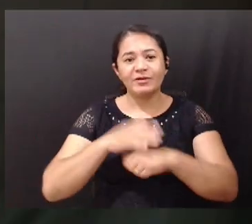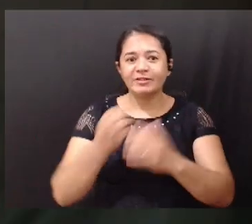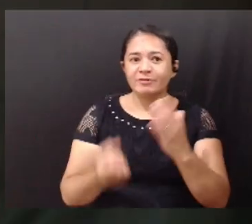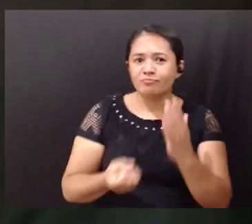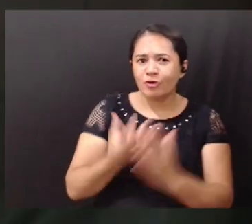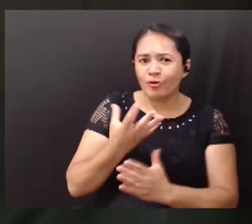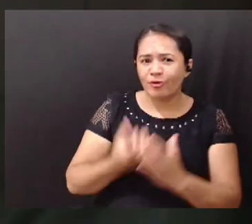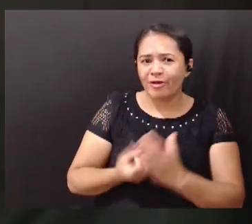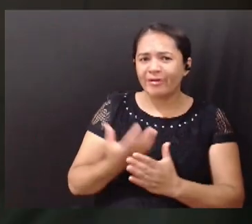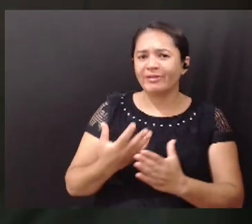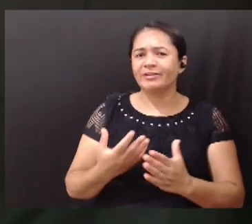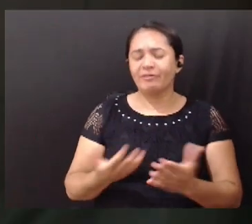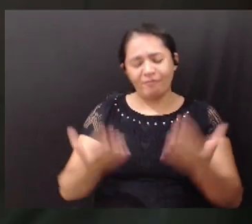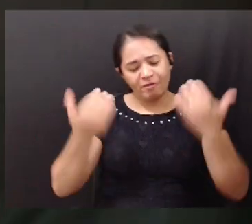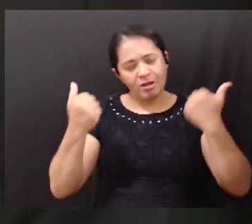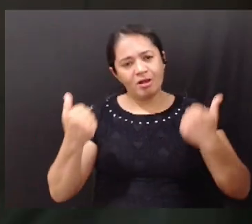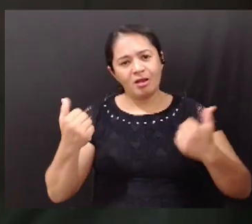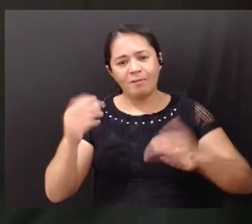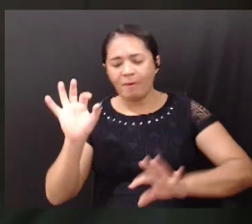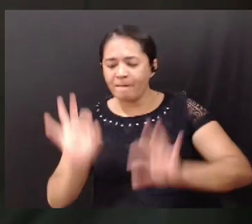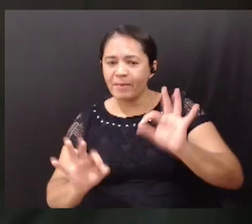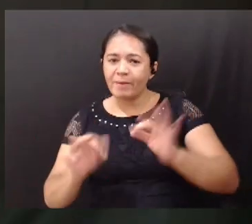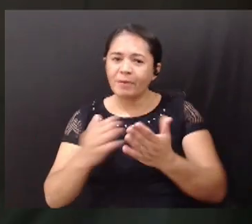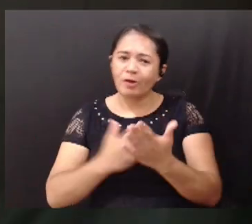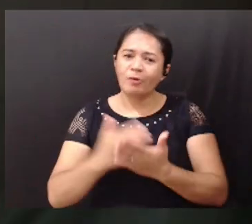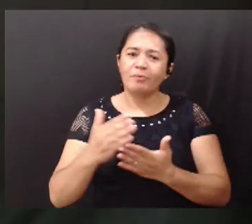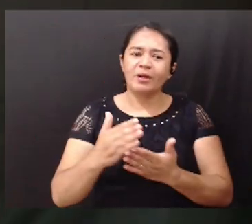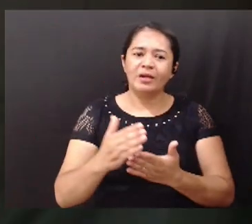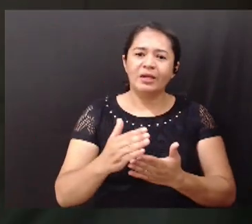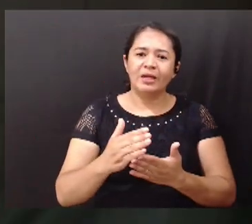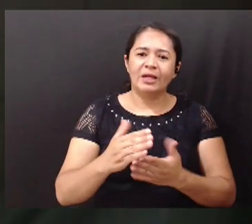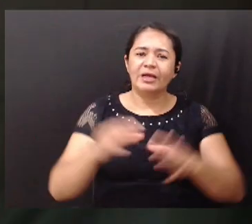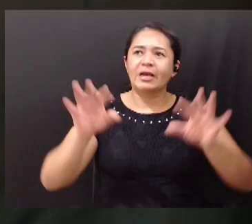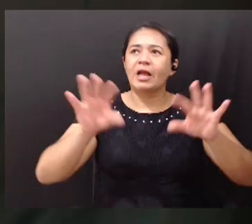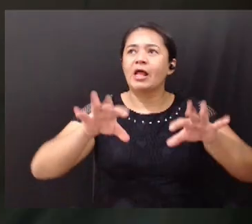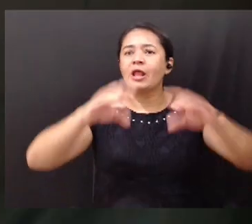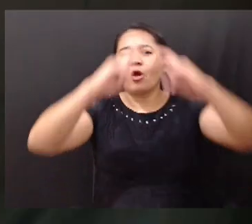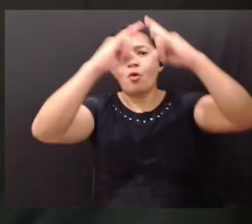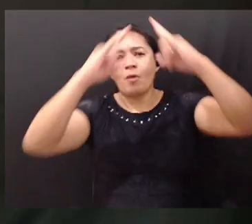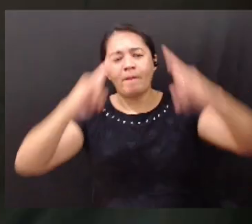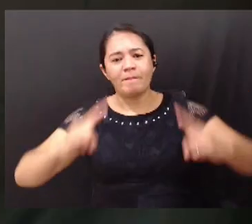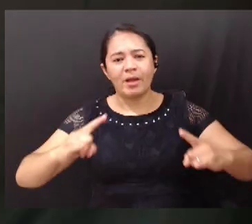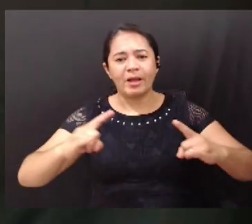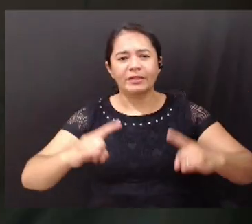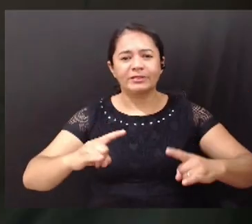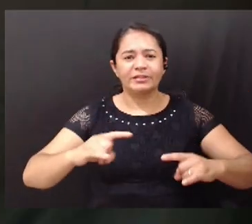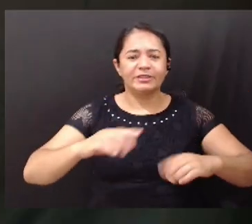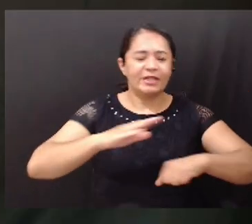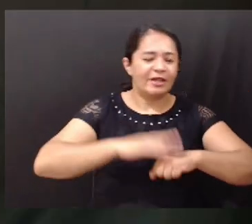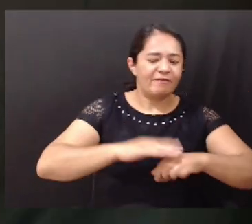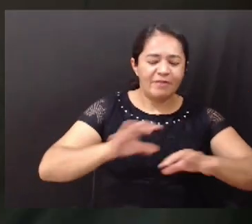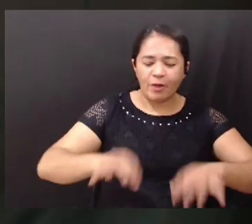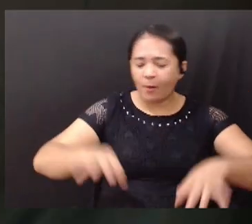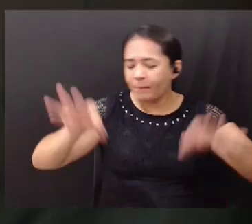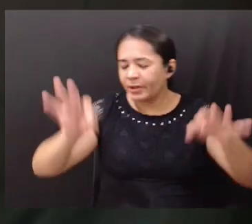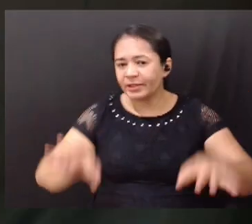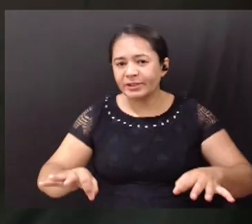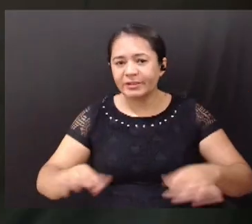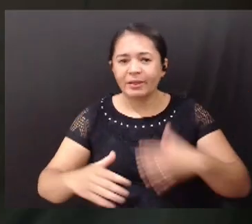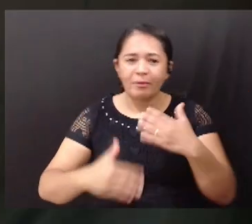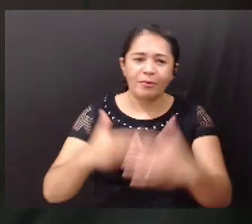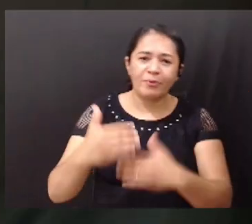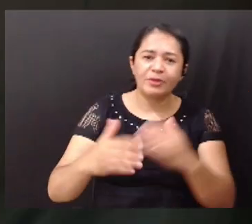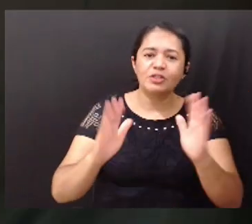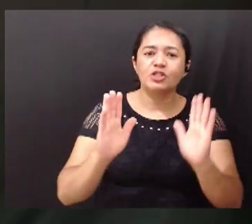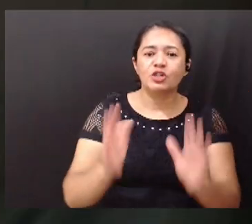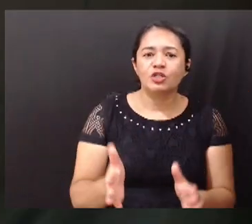vamos montar, pega lá, começa a montar uma barraca, daí daqui a pouco você já está fazendo um piquenique, aí daqui a pouco você já está